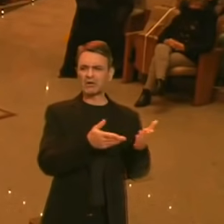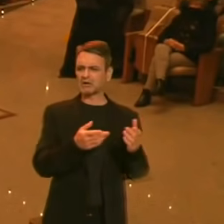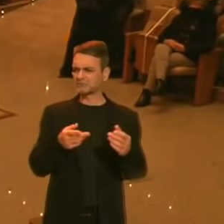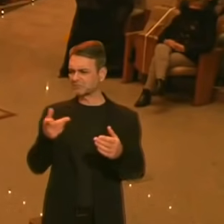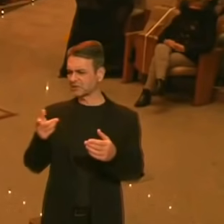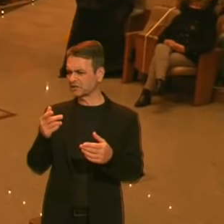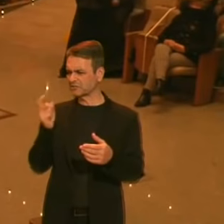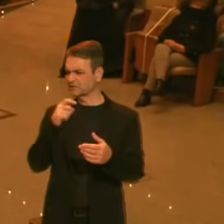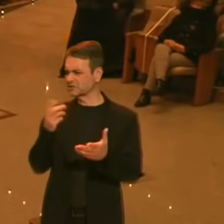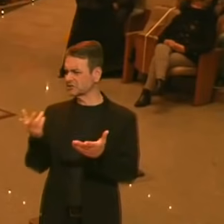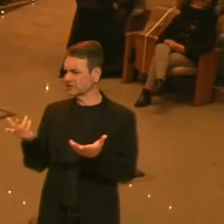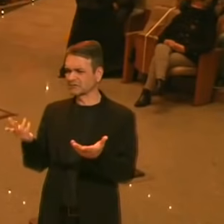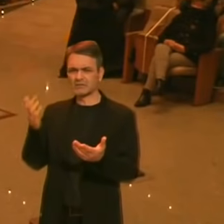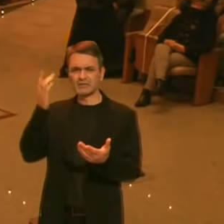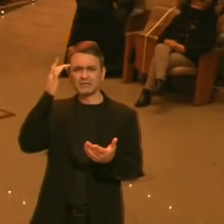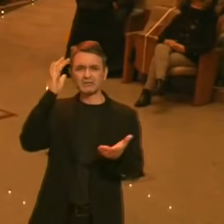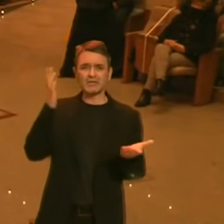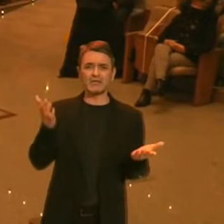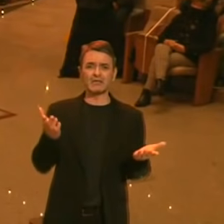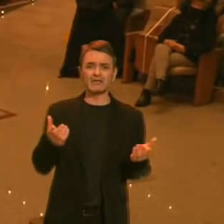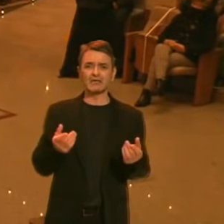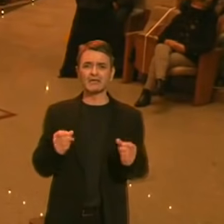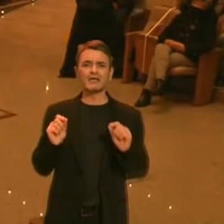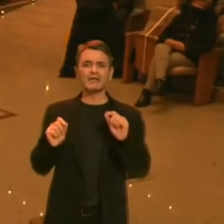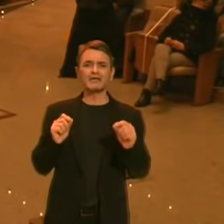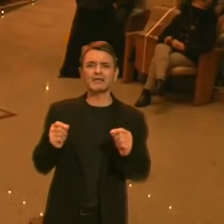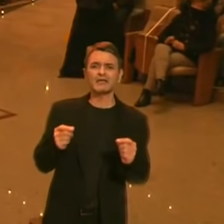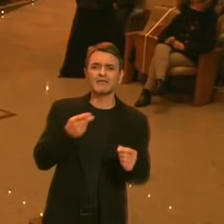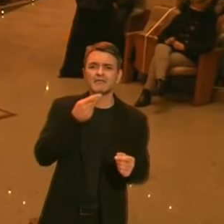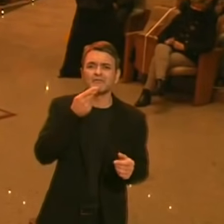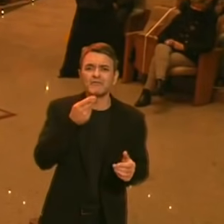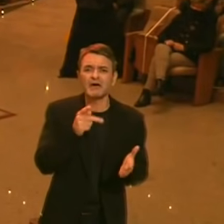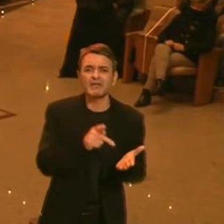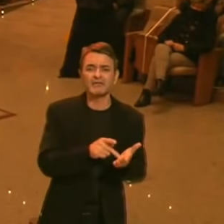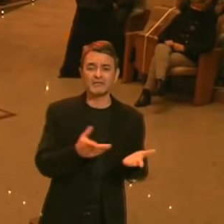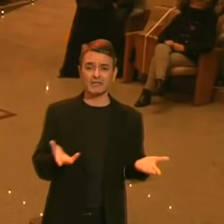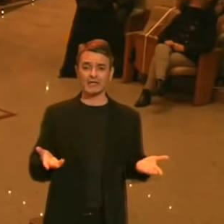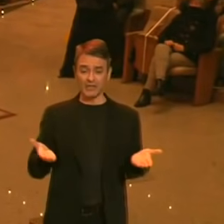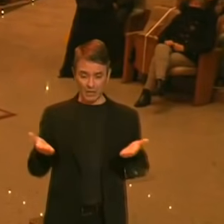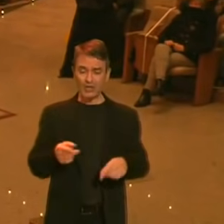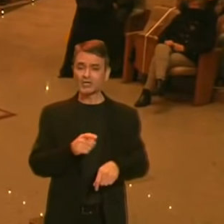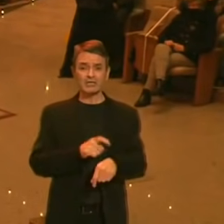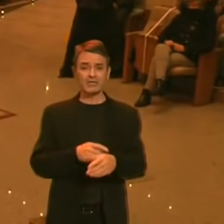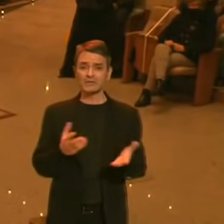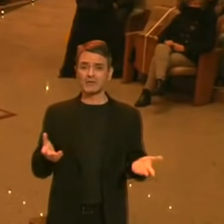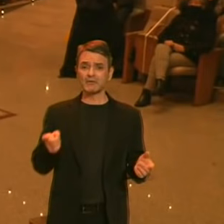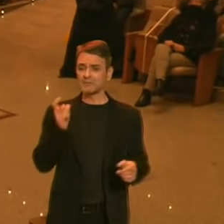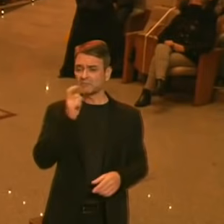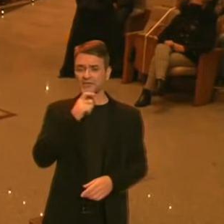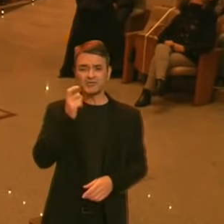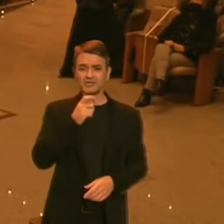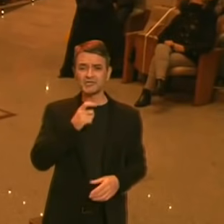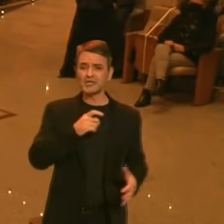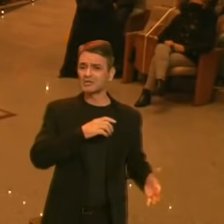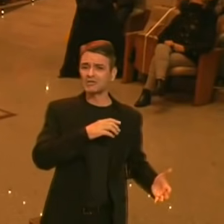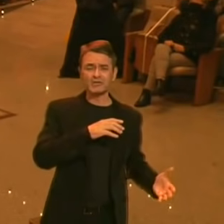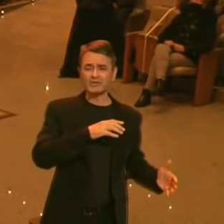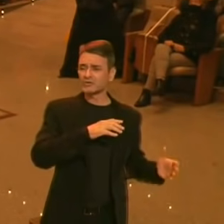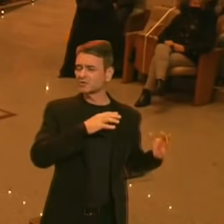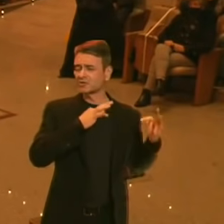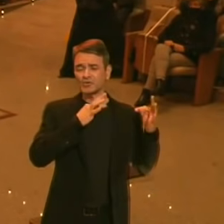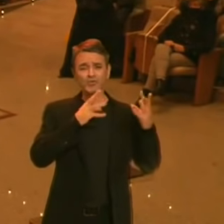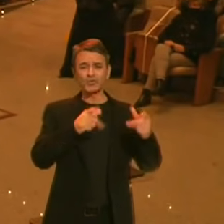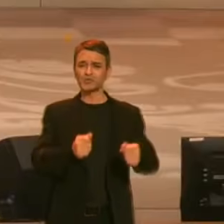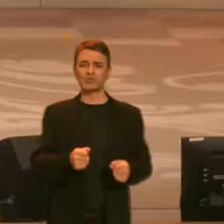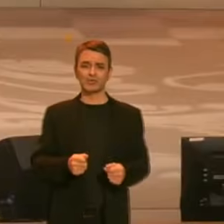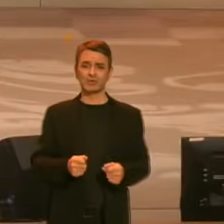news. Você já percebeu isso? Nós estamos vivendo hoje um tempo da operação da mentira em todas as áreas. Não estou falando só da